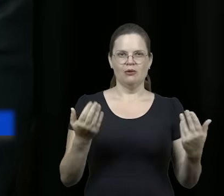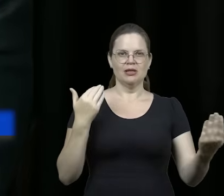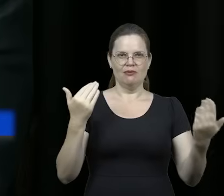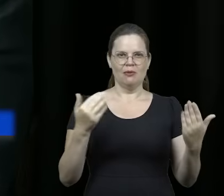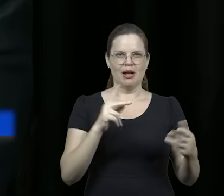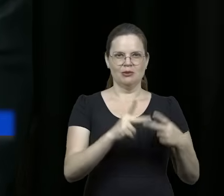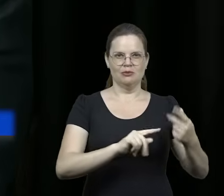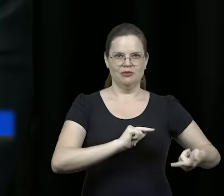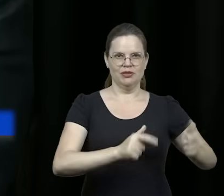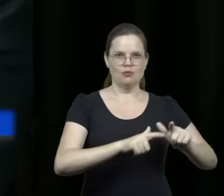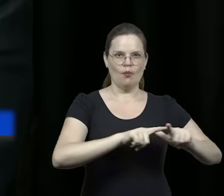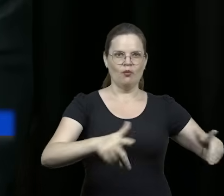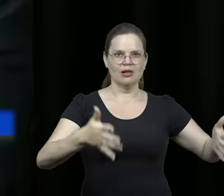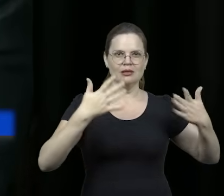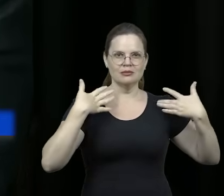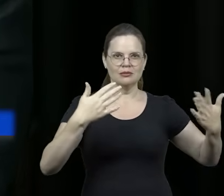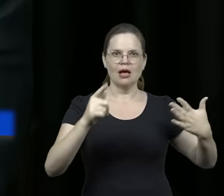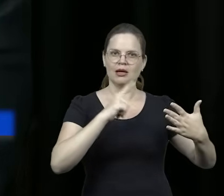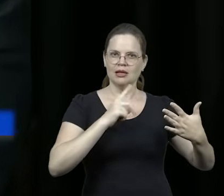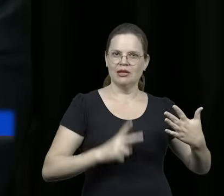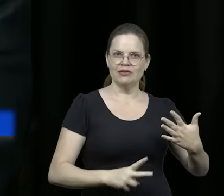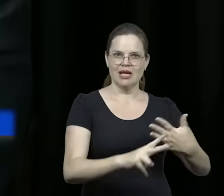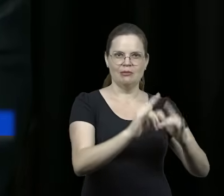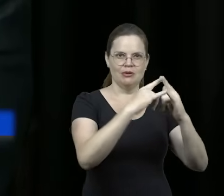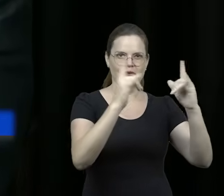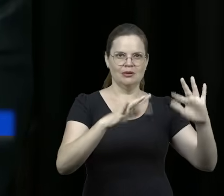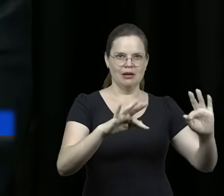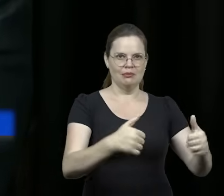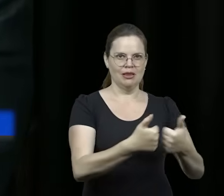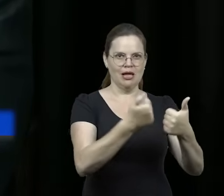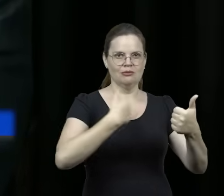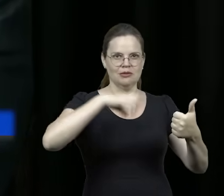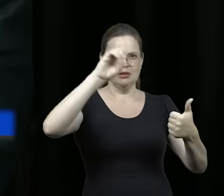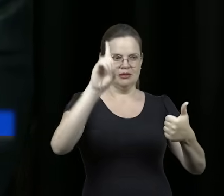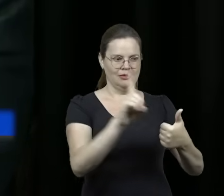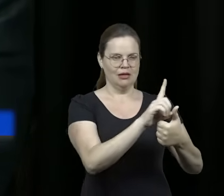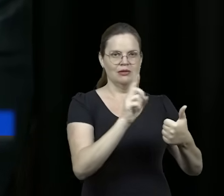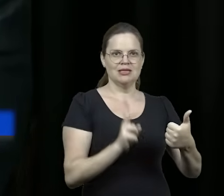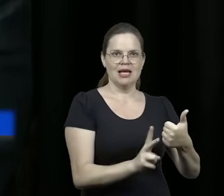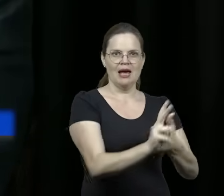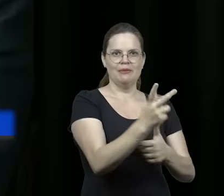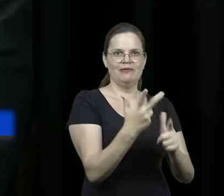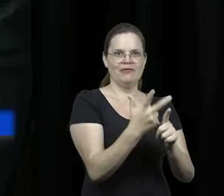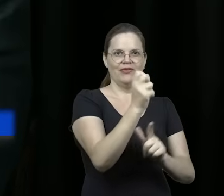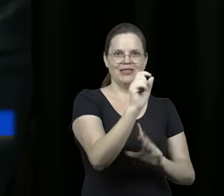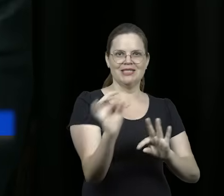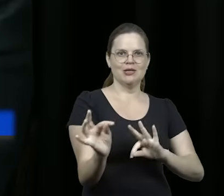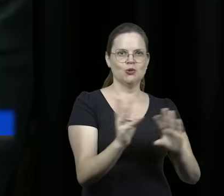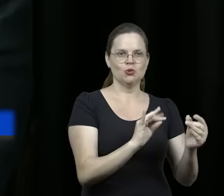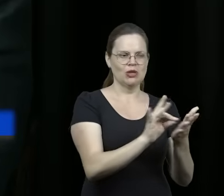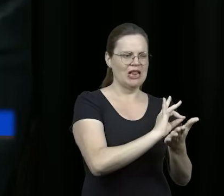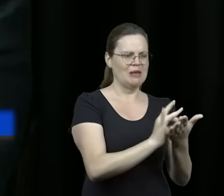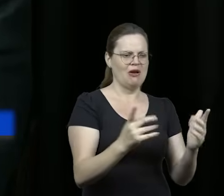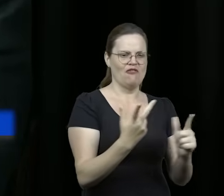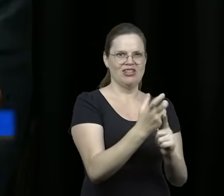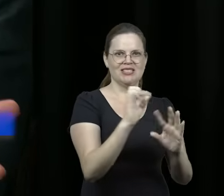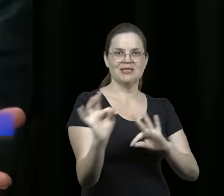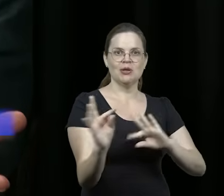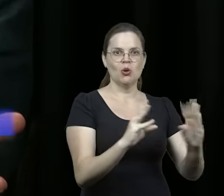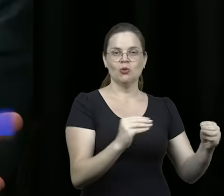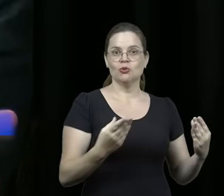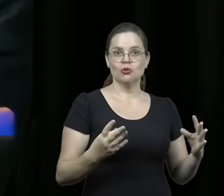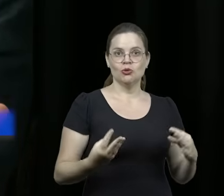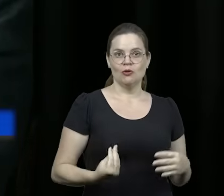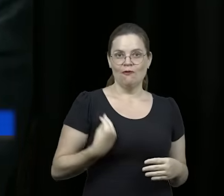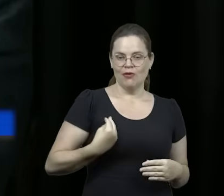quando Israel teve esse abrigo com eles. Foram vitoriosos, venceram o deserto, venceram a morte, venceram os inimigos, em uma